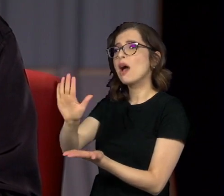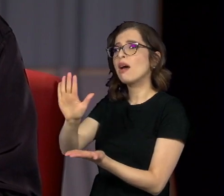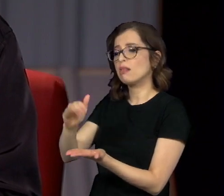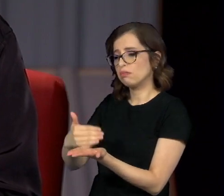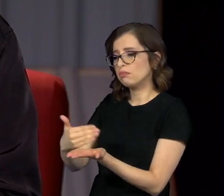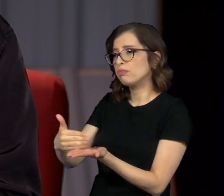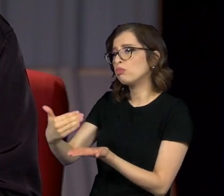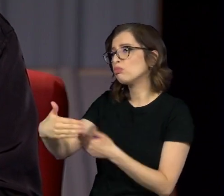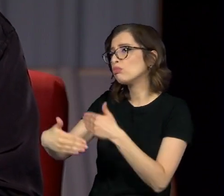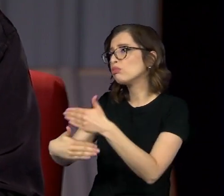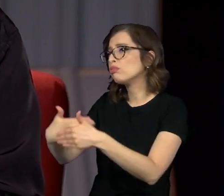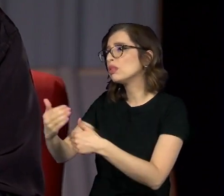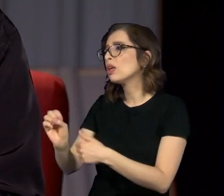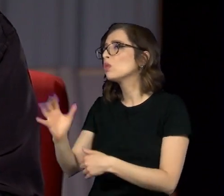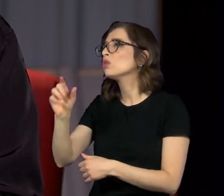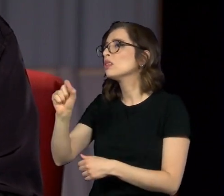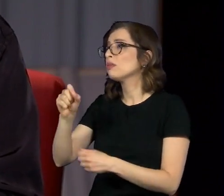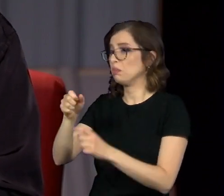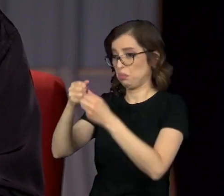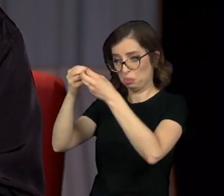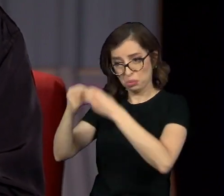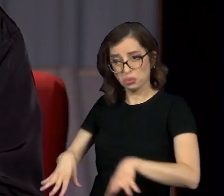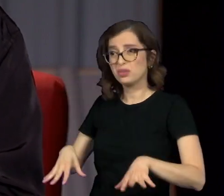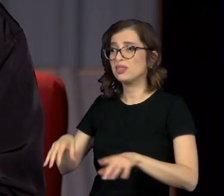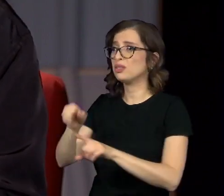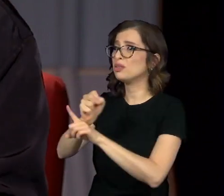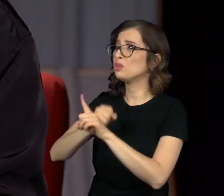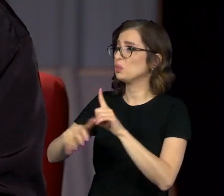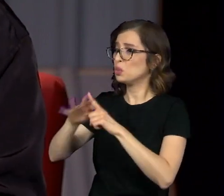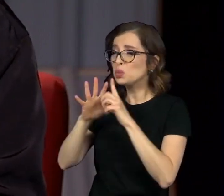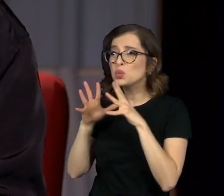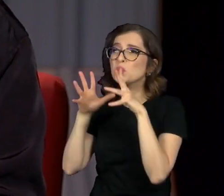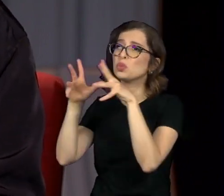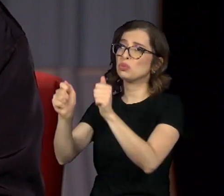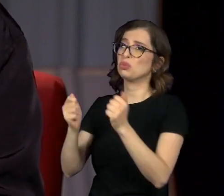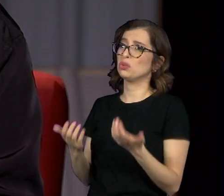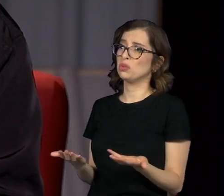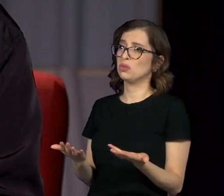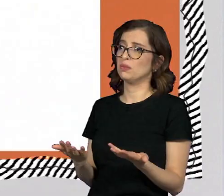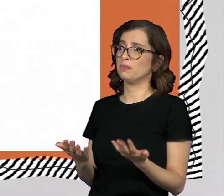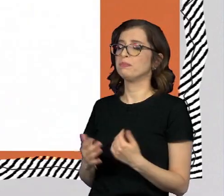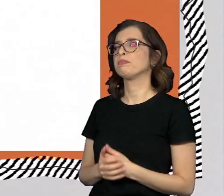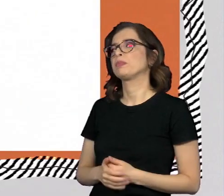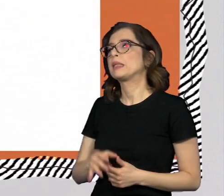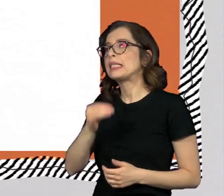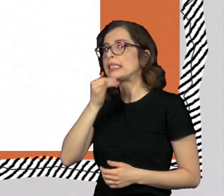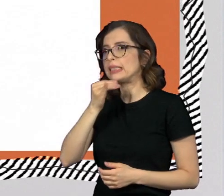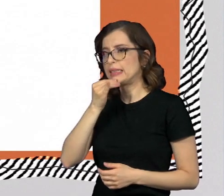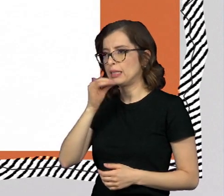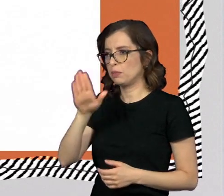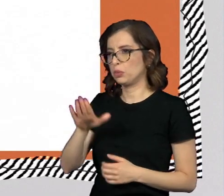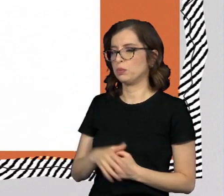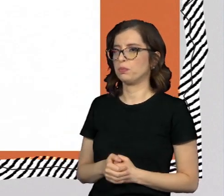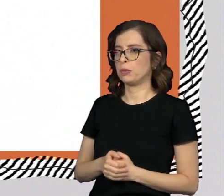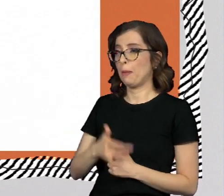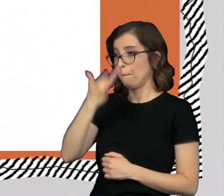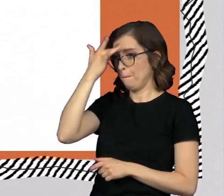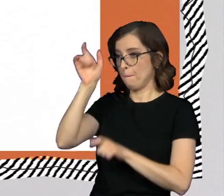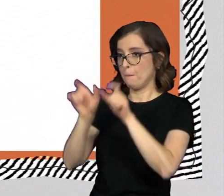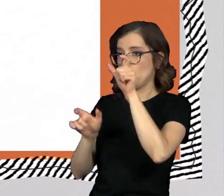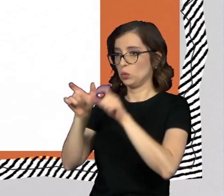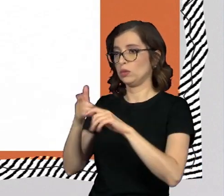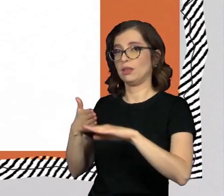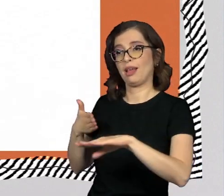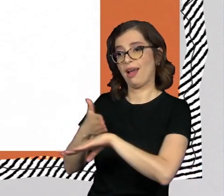nossos dias, né? Quem tem compaixão, por exemplo, quando invadem a Maré e aquela barbárie